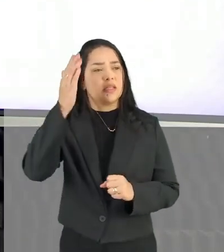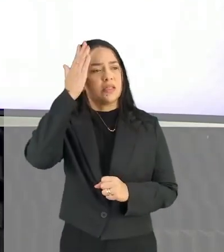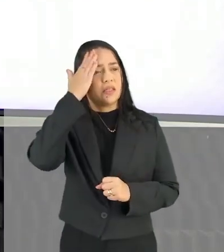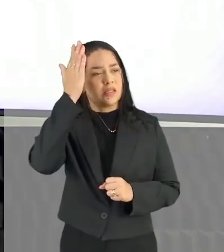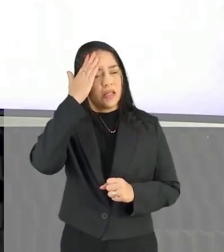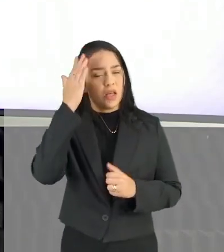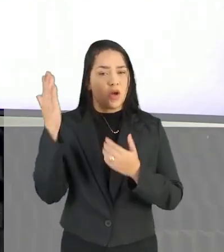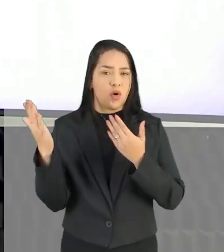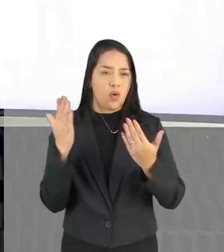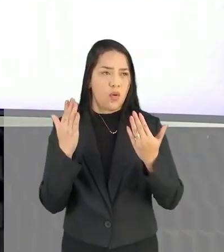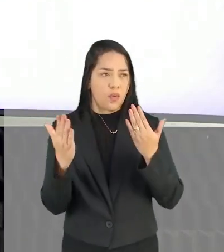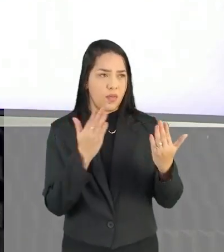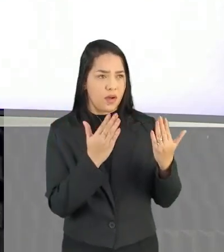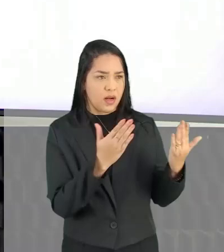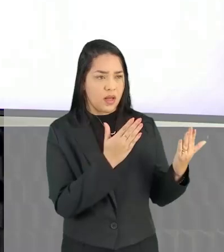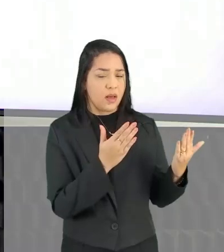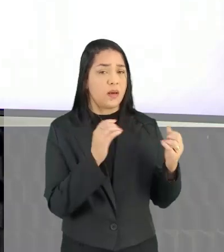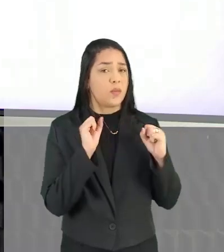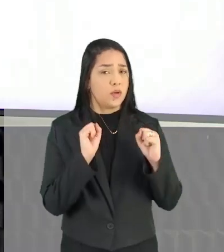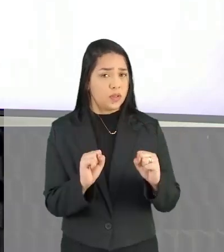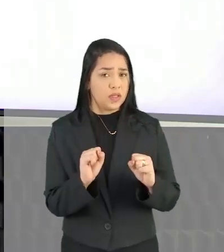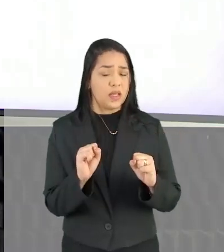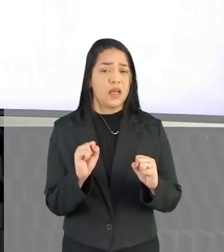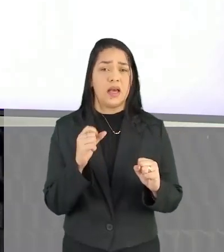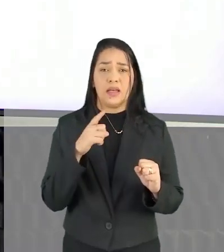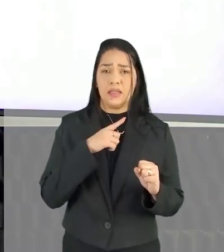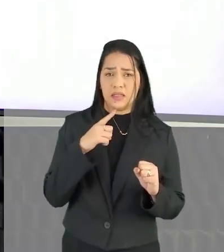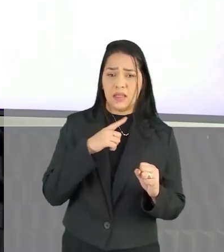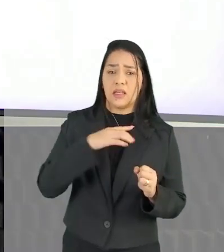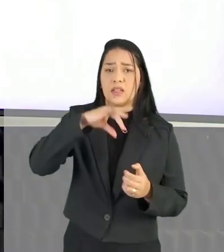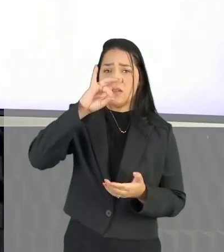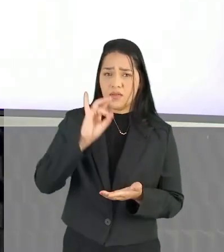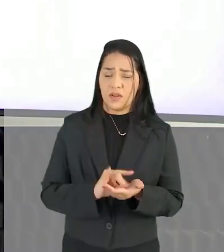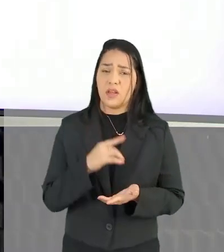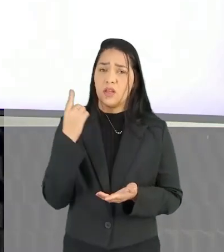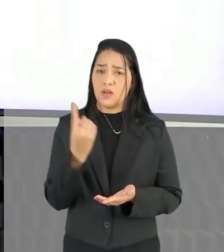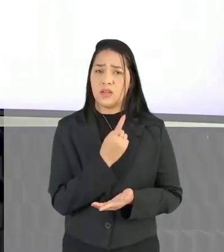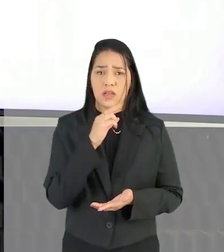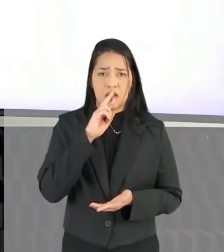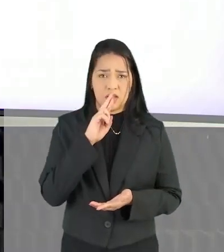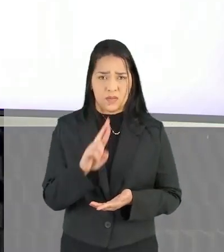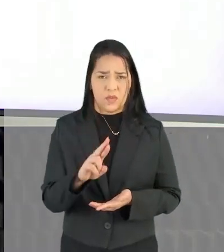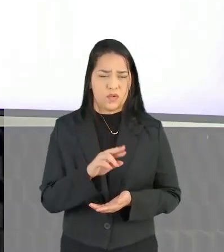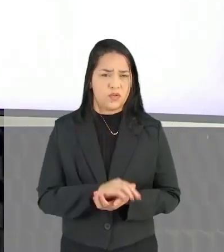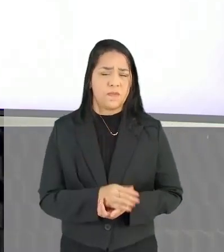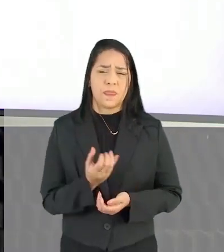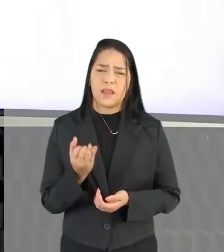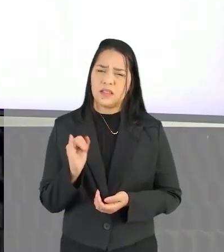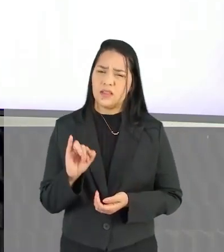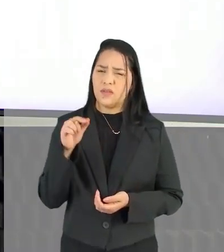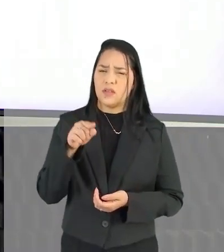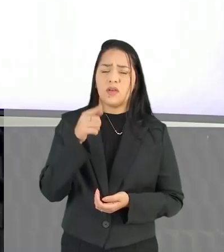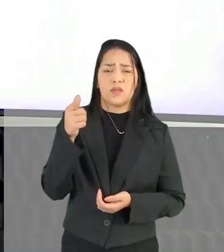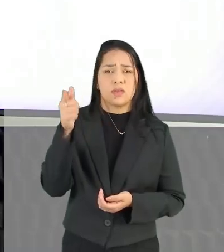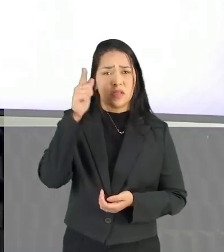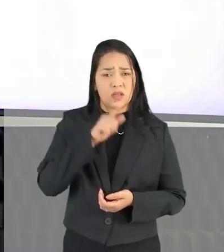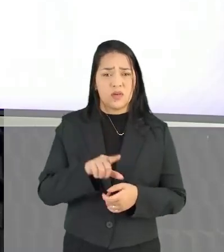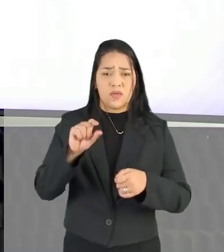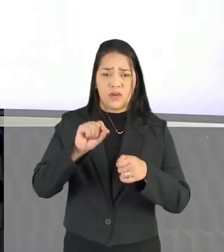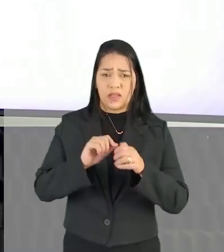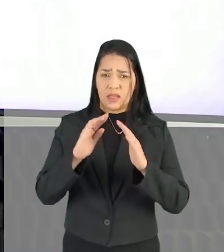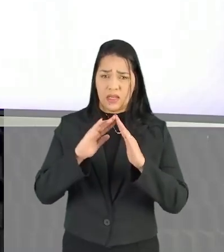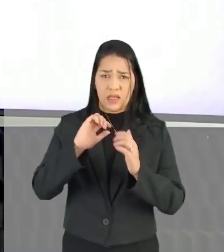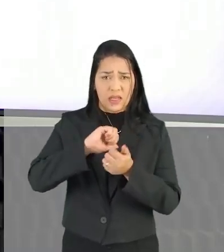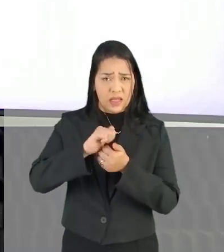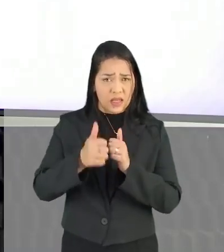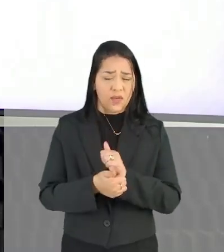interpretar, comparar com as alternativas para poder chegar em uma que de fato é o nosso gabarito. Então se vocês conseguiram fazer isso de forma